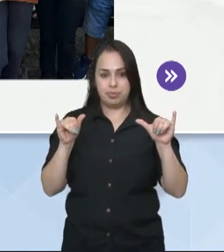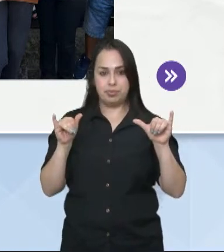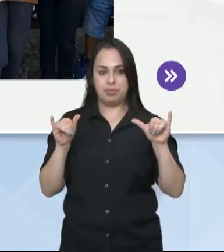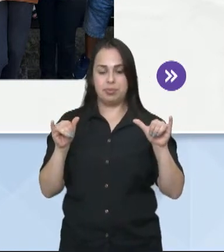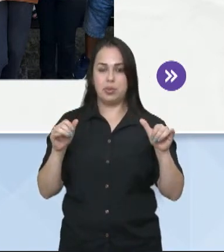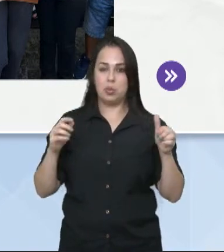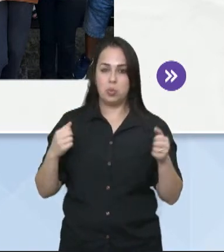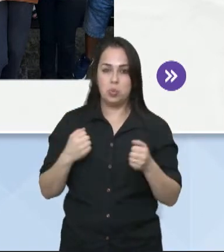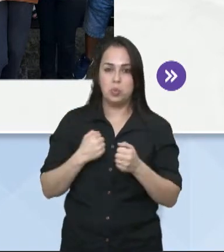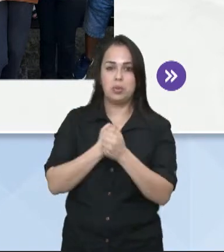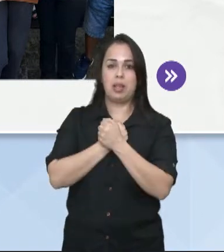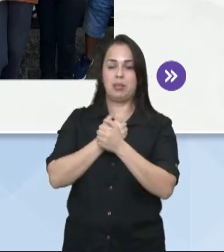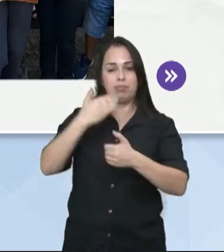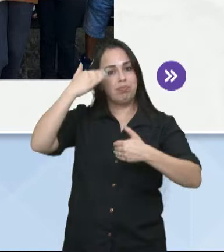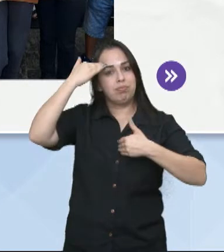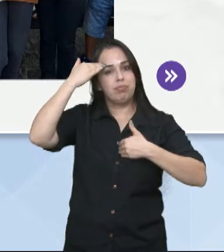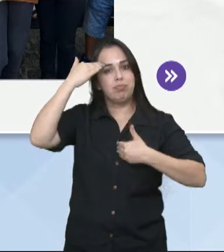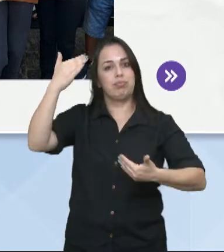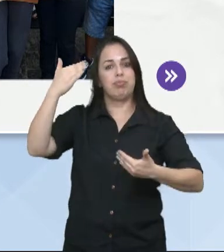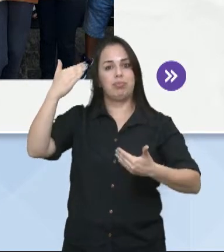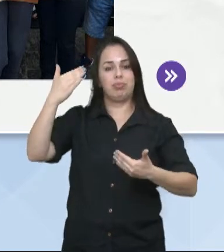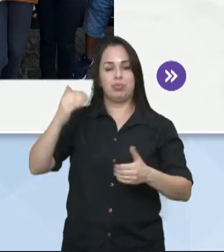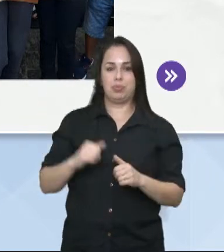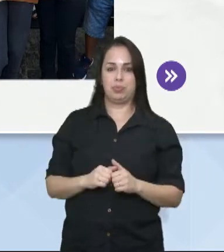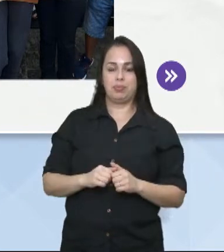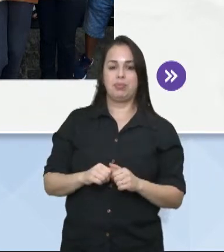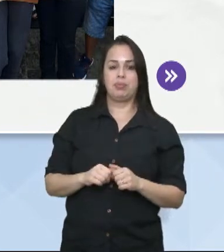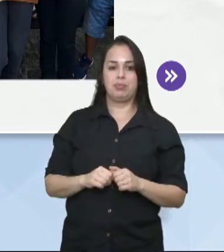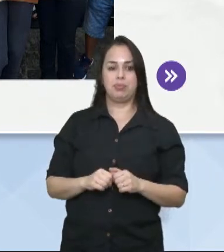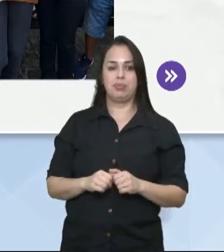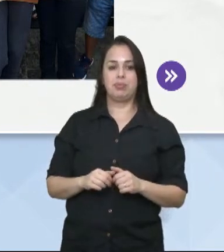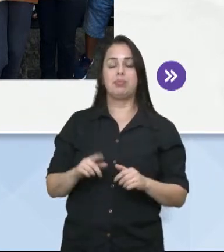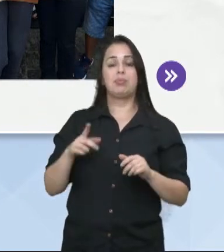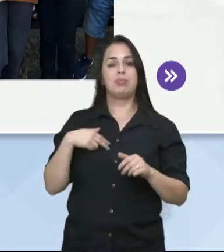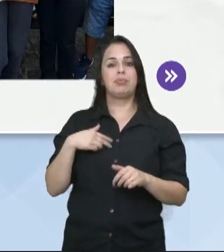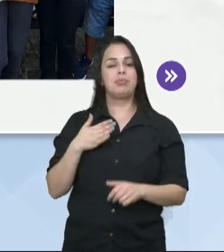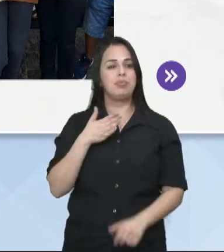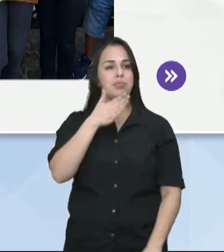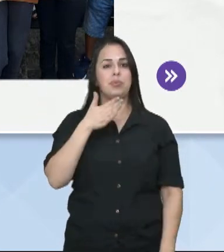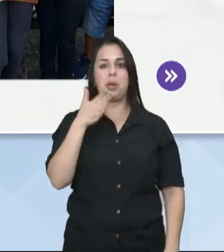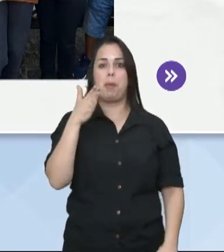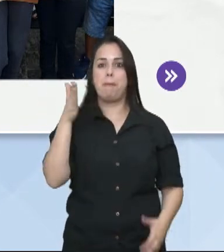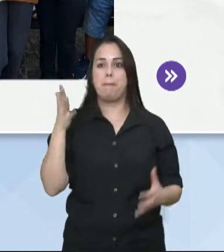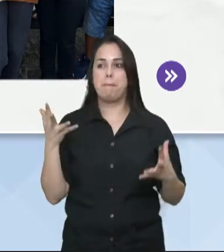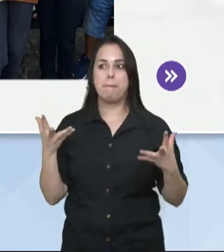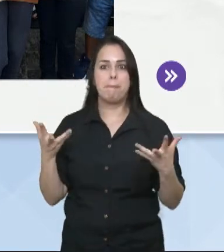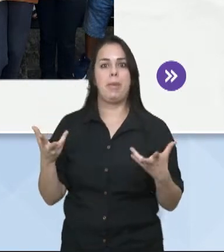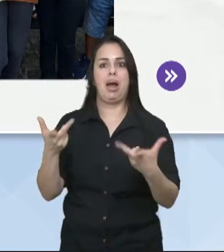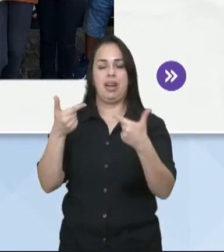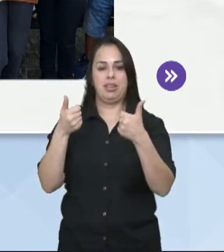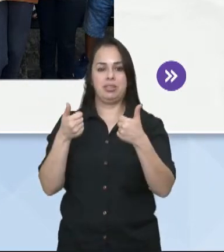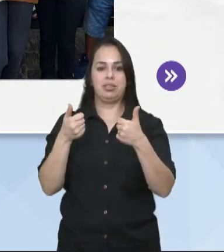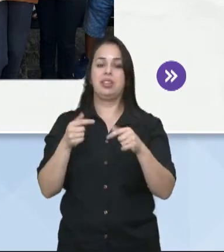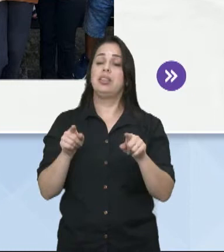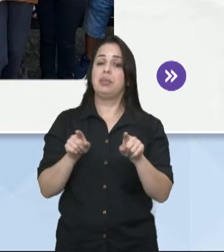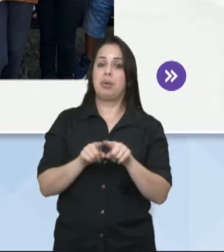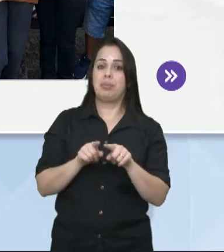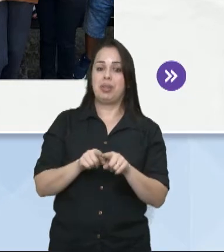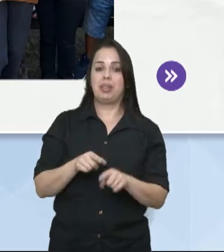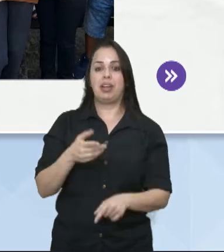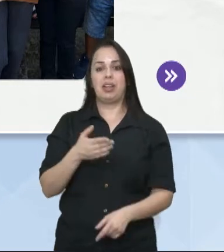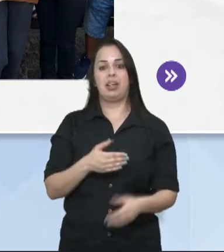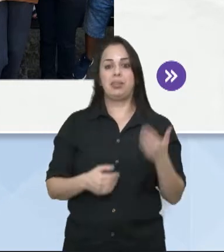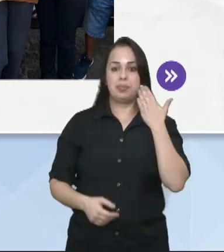o abraço de gratidão que ela deu em você. Foi uma caminhada lindíssima no Vale. E aqui nós temos a